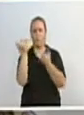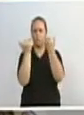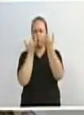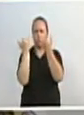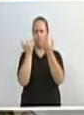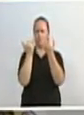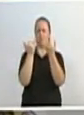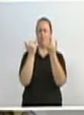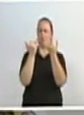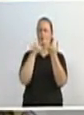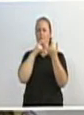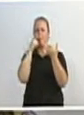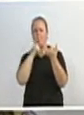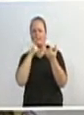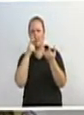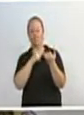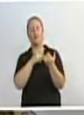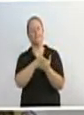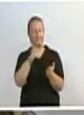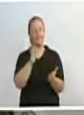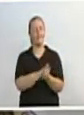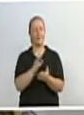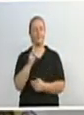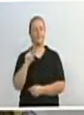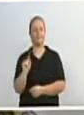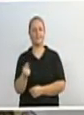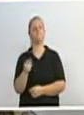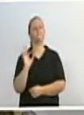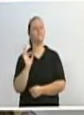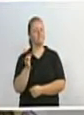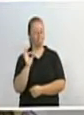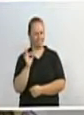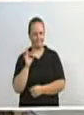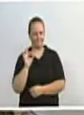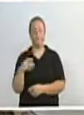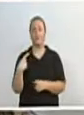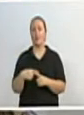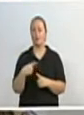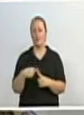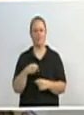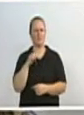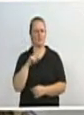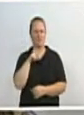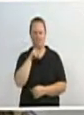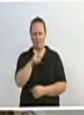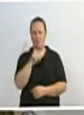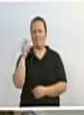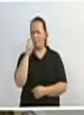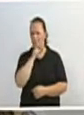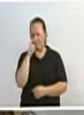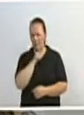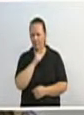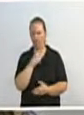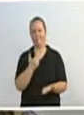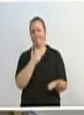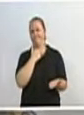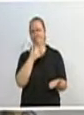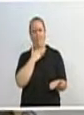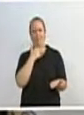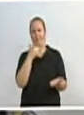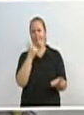e estabelecidas pelo empreendedor, porque esse não merece perdão. Agora, o que